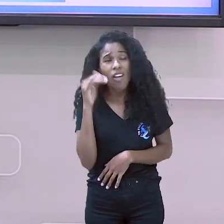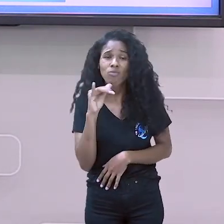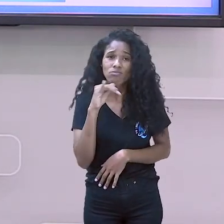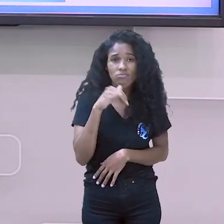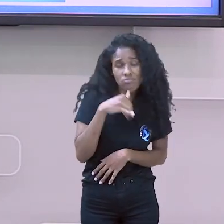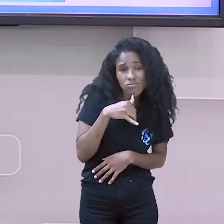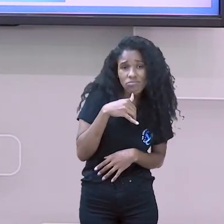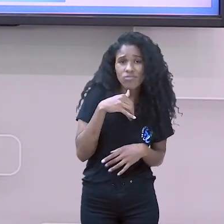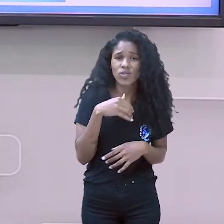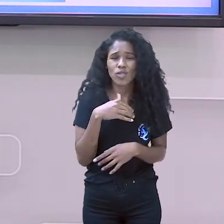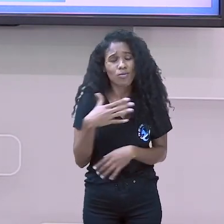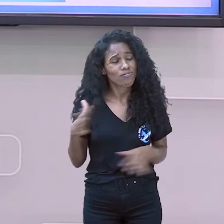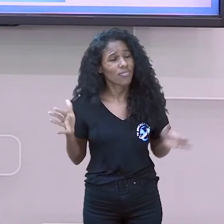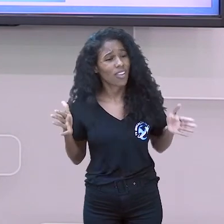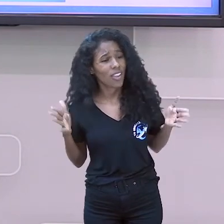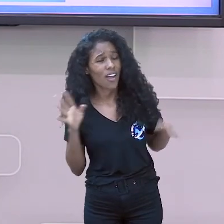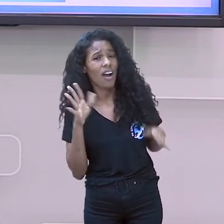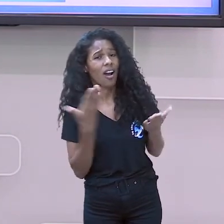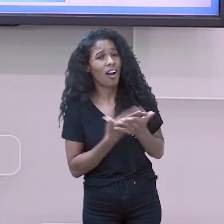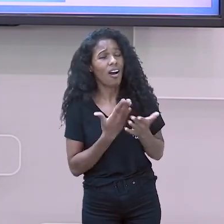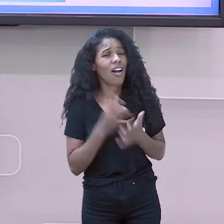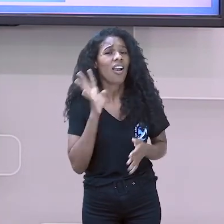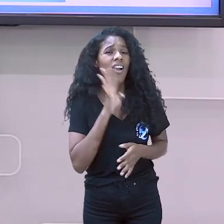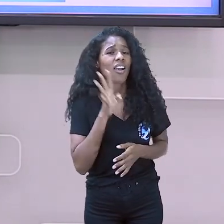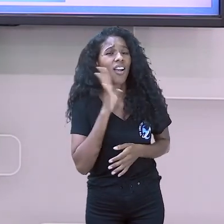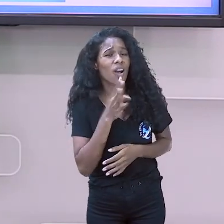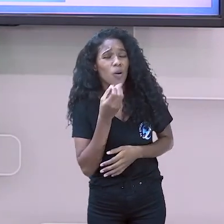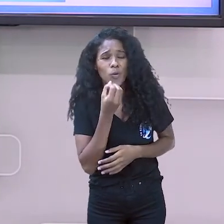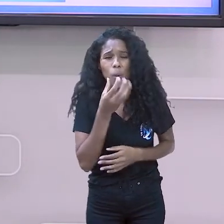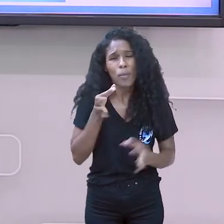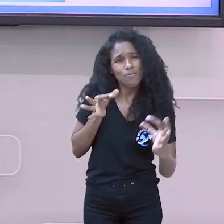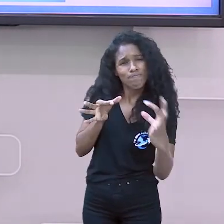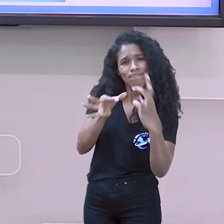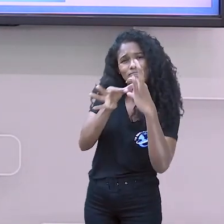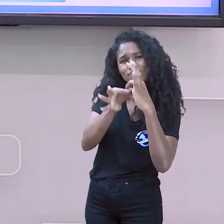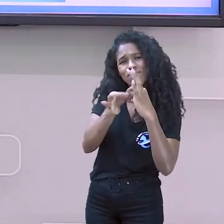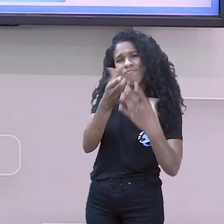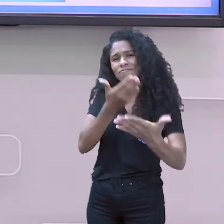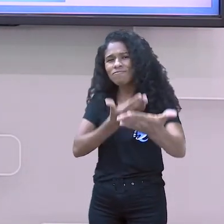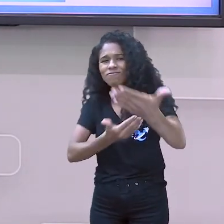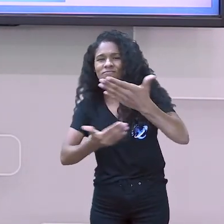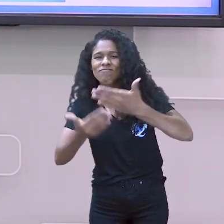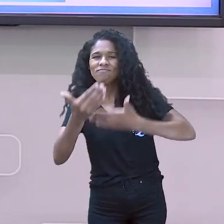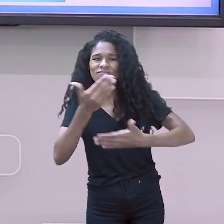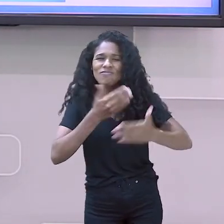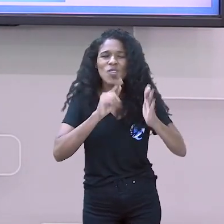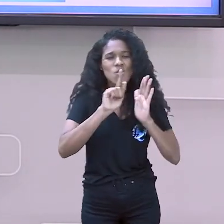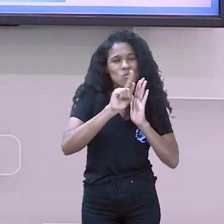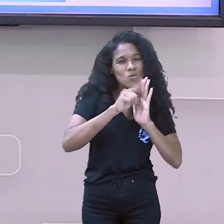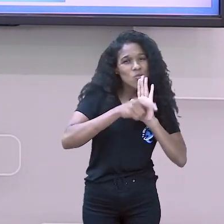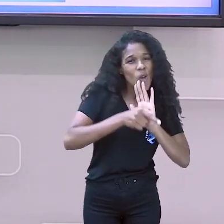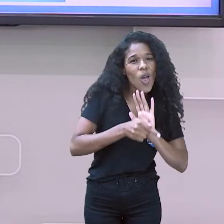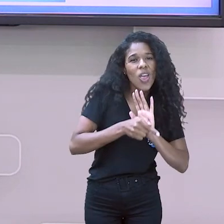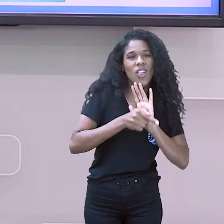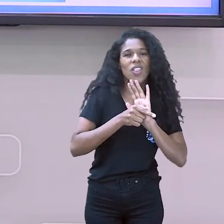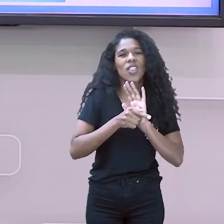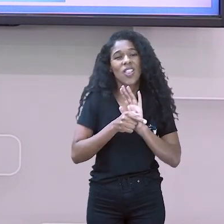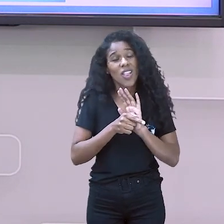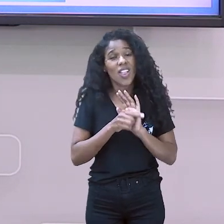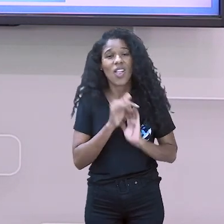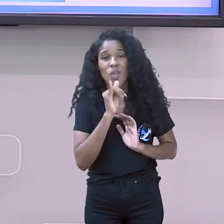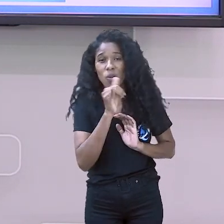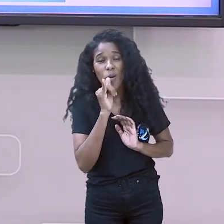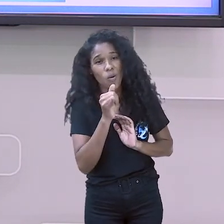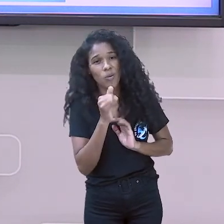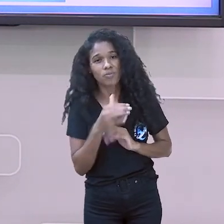muito bom estar com vocês, né? Ficar aqui, trabalhar o gênero textual conto, mas agora é com vocês.